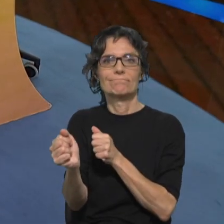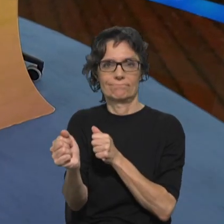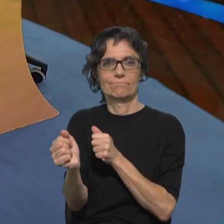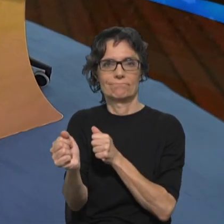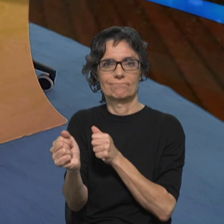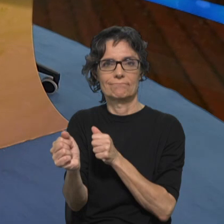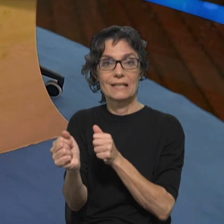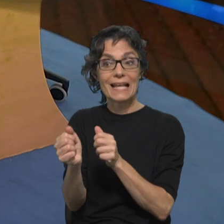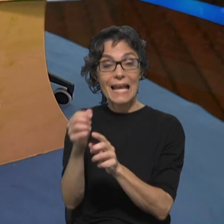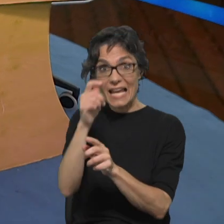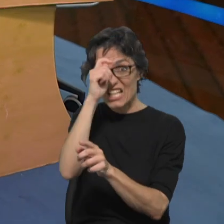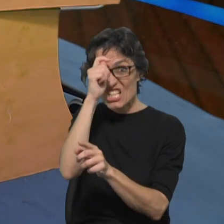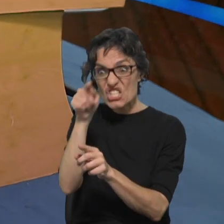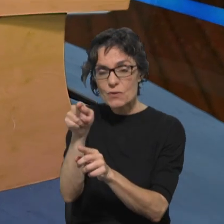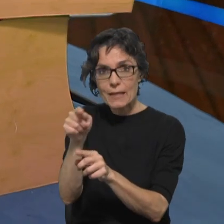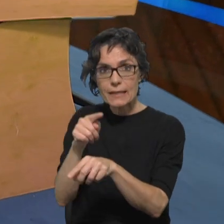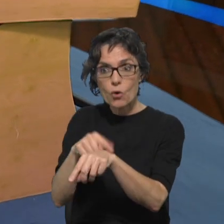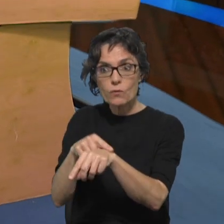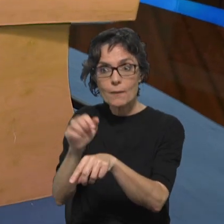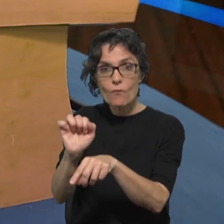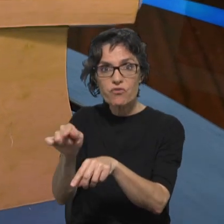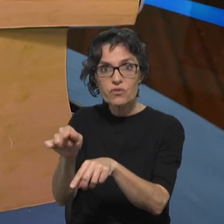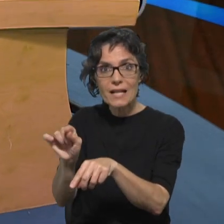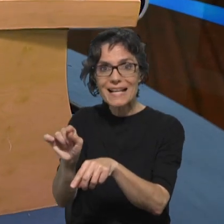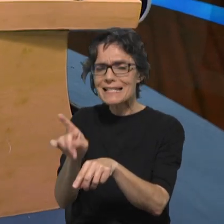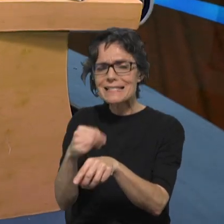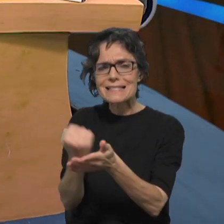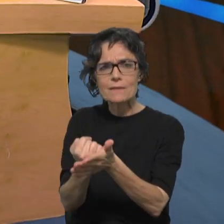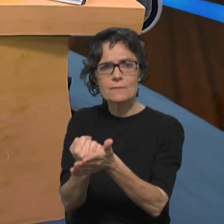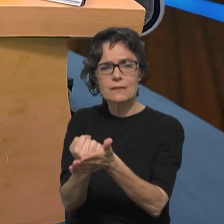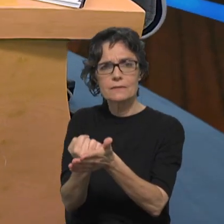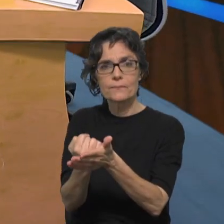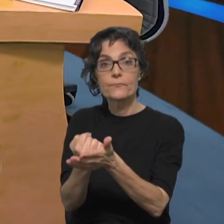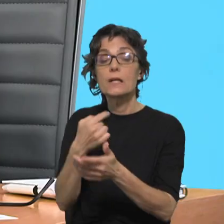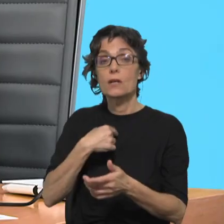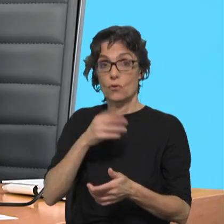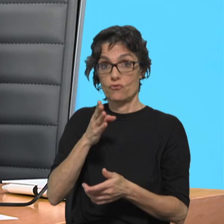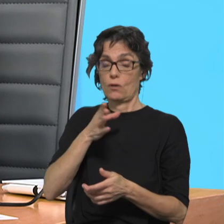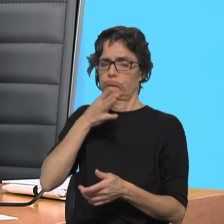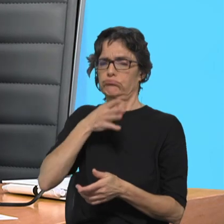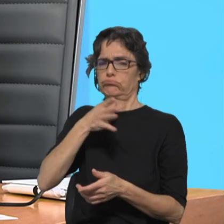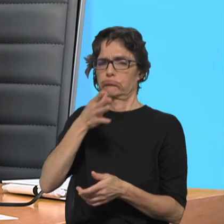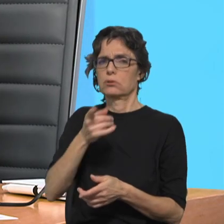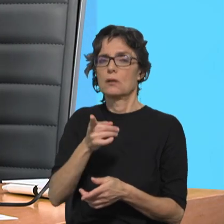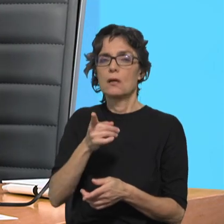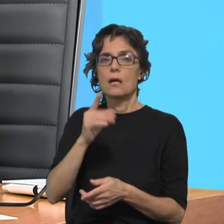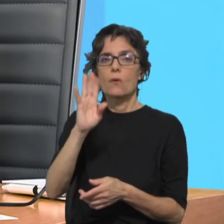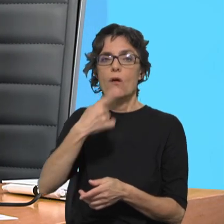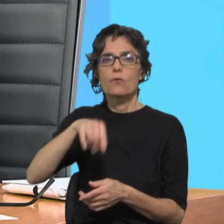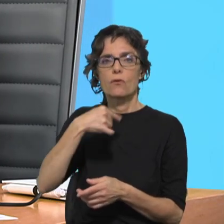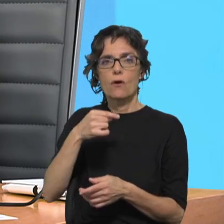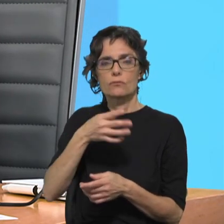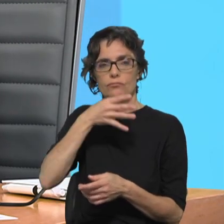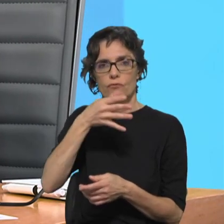e respeitar o tempo de ser criança. Eu também tenho chamado a atenção aqui, desde que estamos a falar